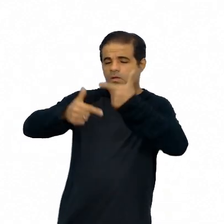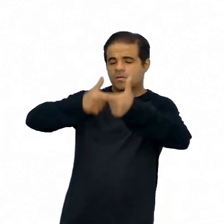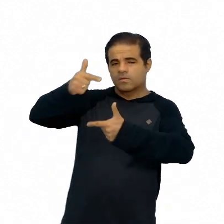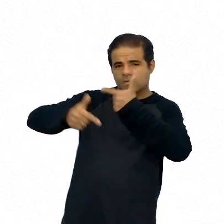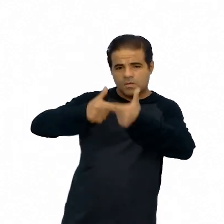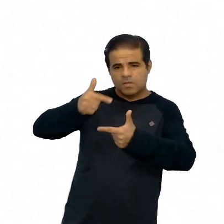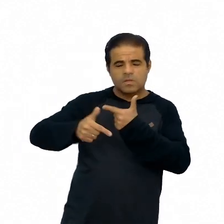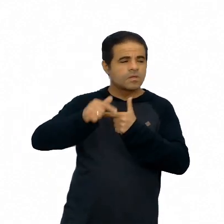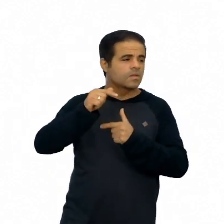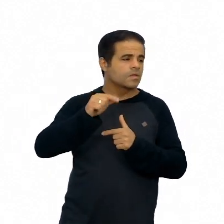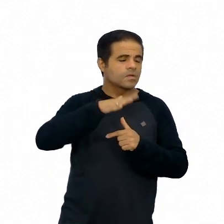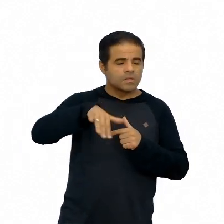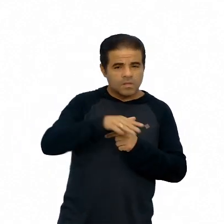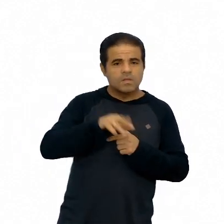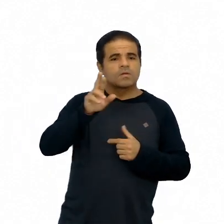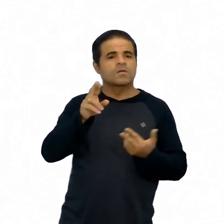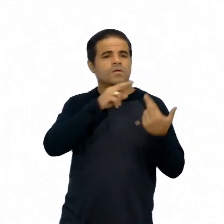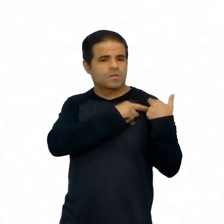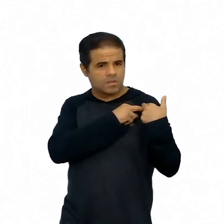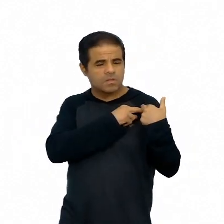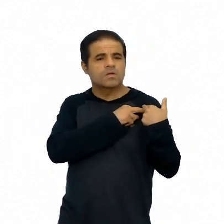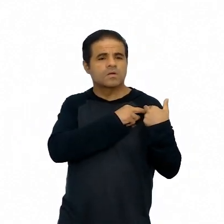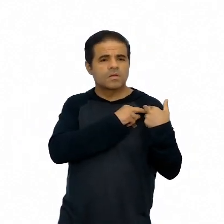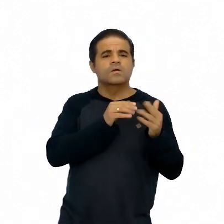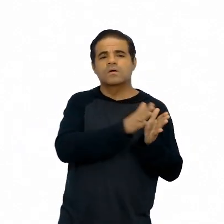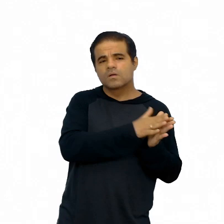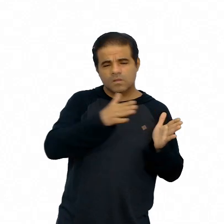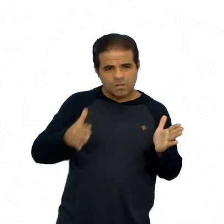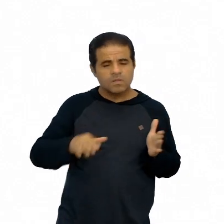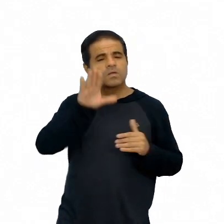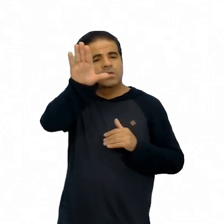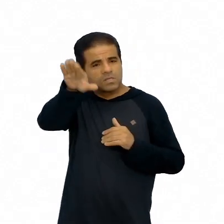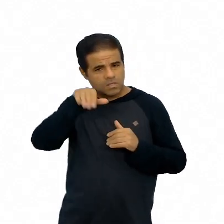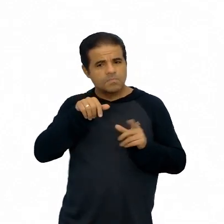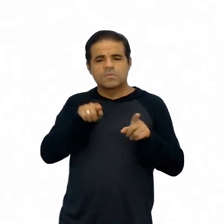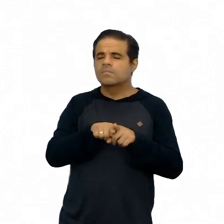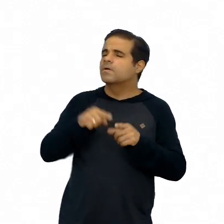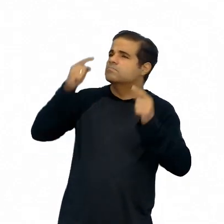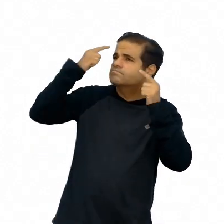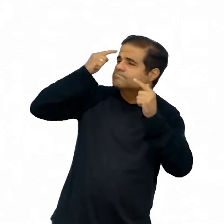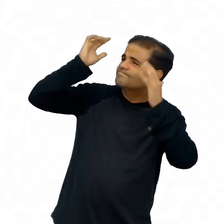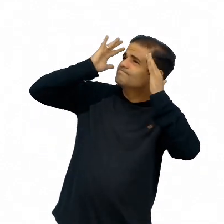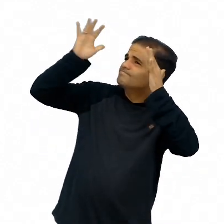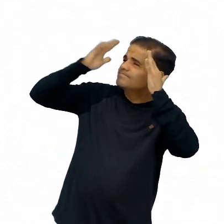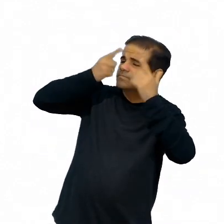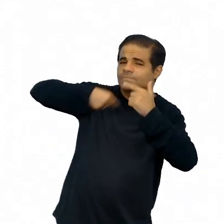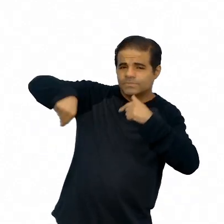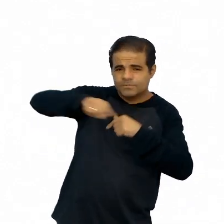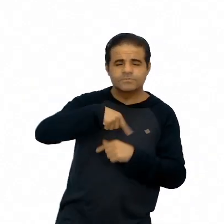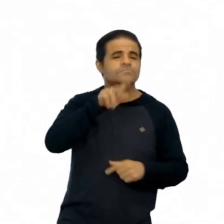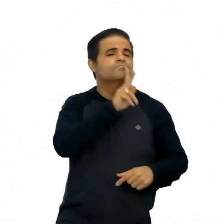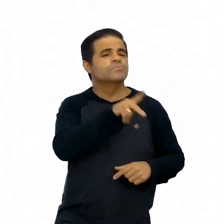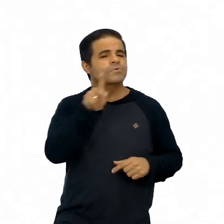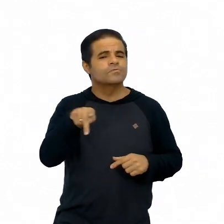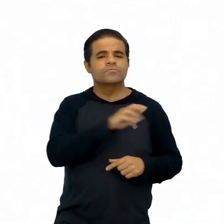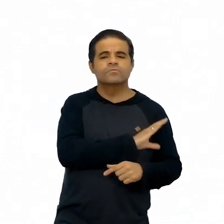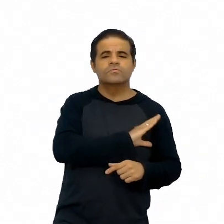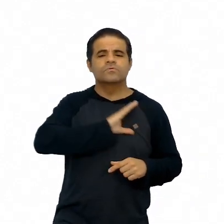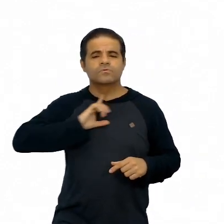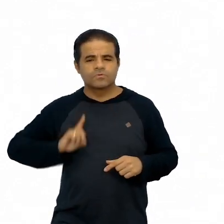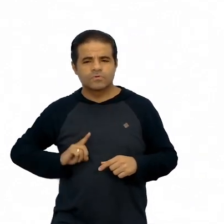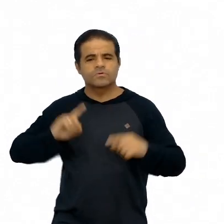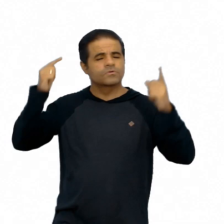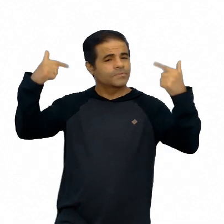trabalhando, o PC, que às vezes é responsável pelo STPC, chamo também aí para a gente pensar o nosso professor coordenador aí, que